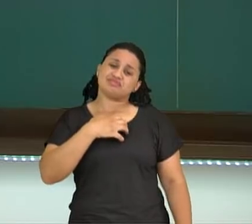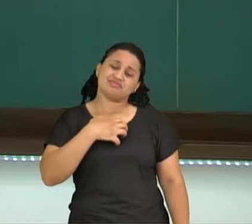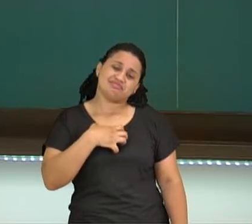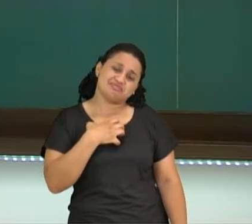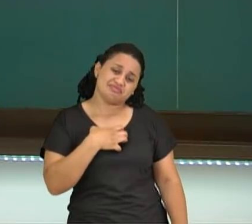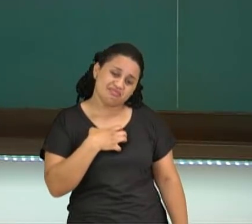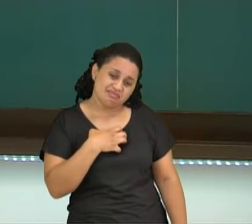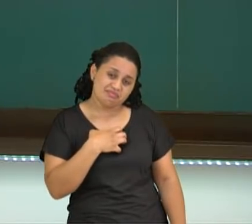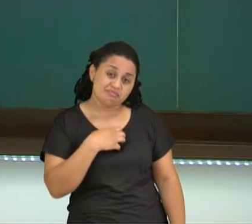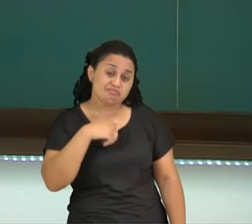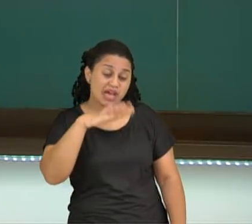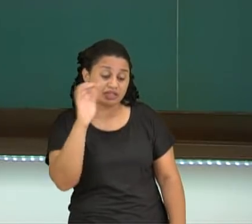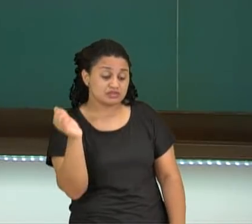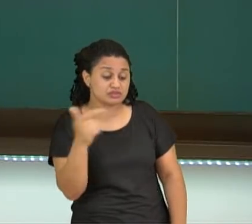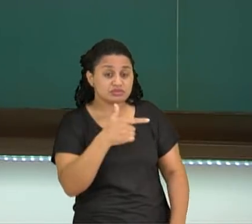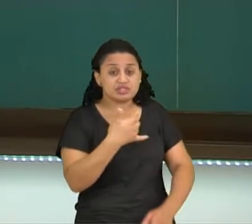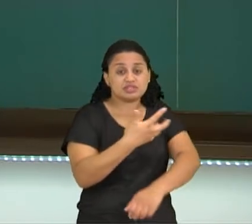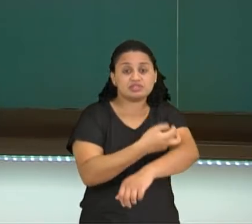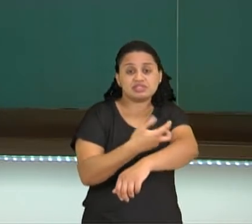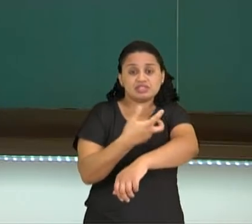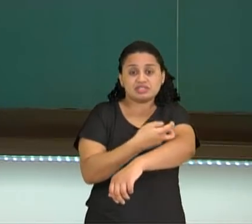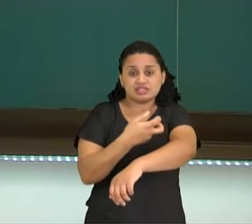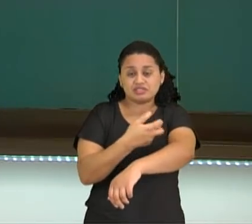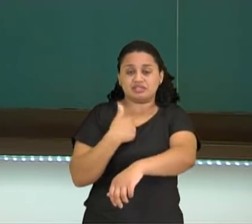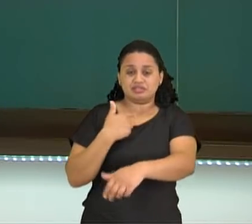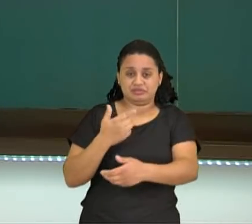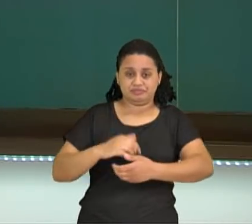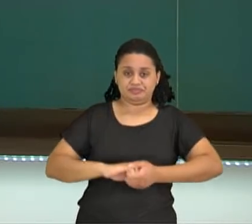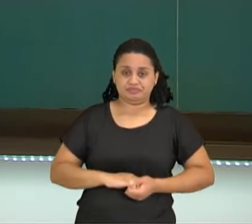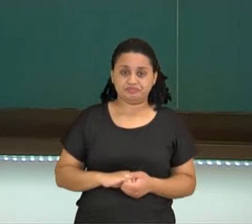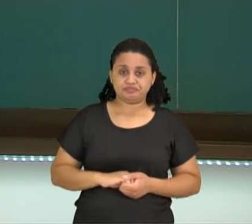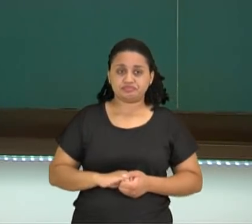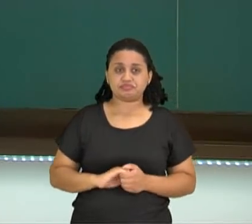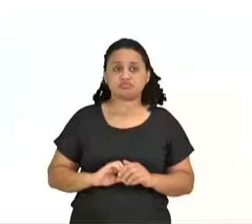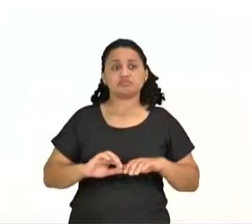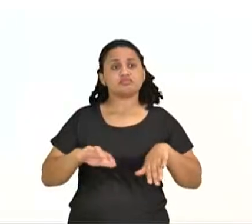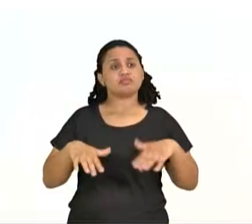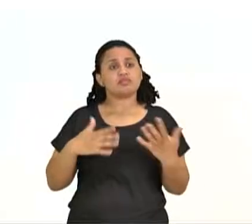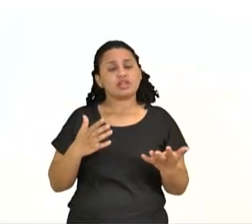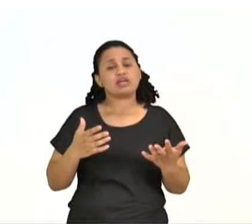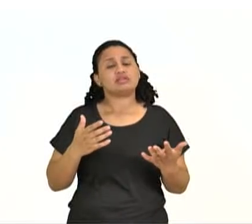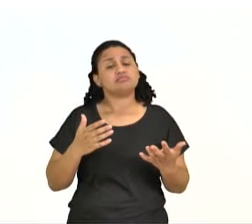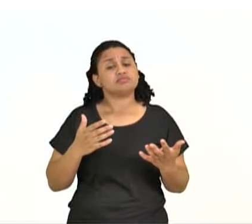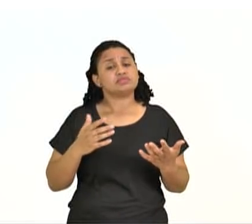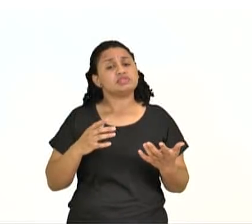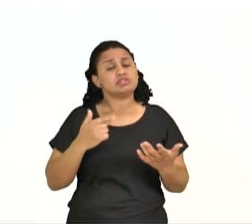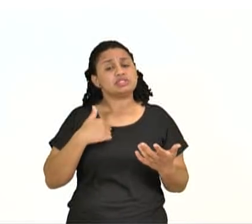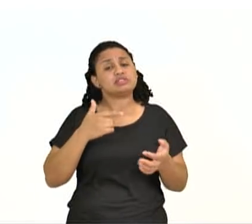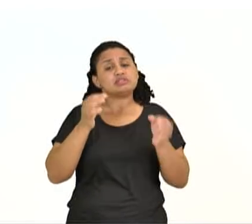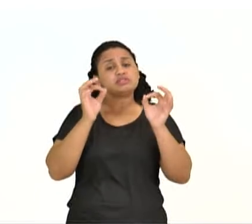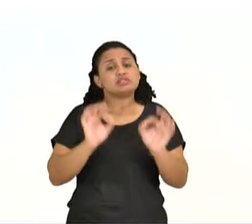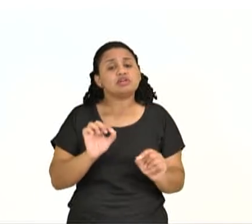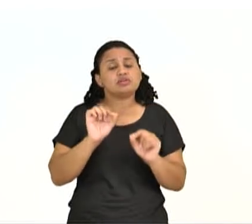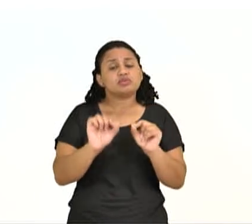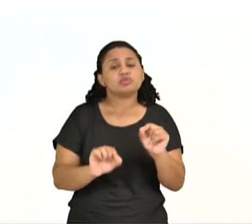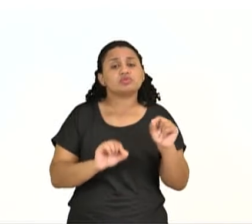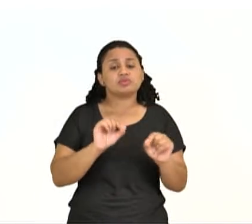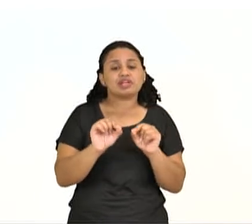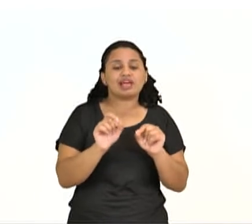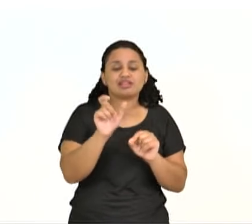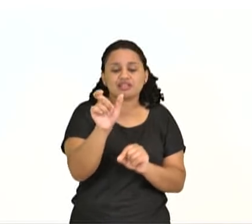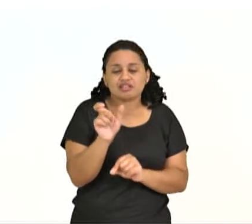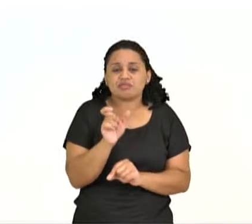escolha das palavras como é importante. Vamos adiante? Teria sido muito sensato ter escondido